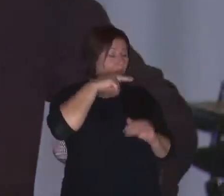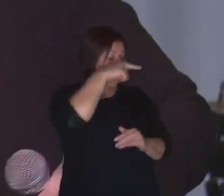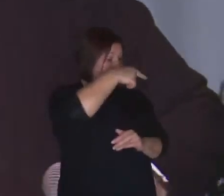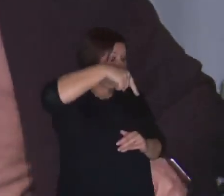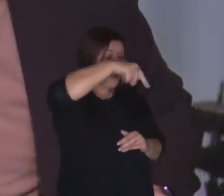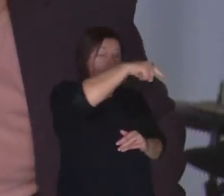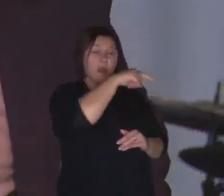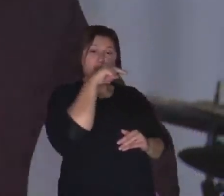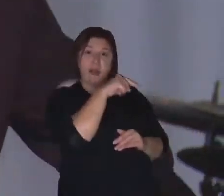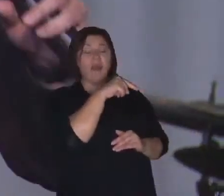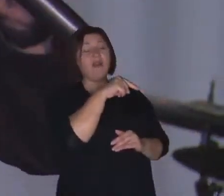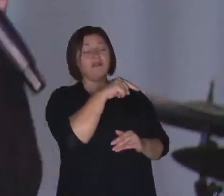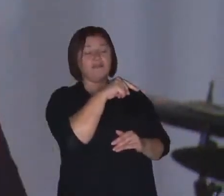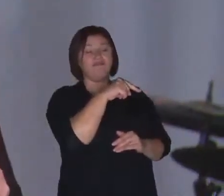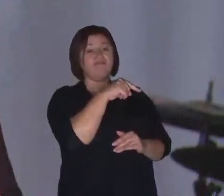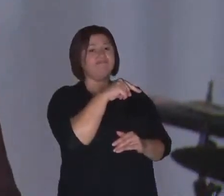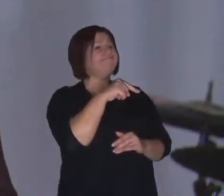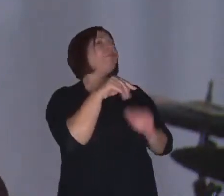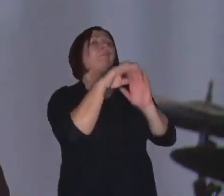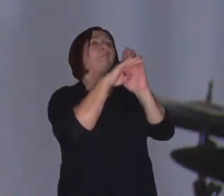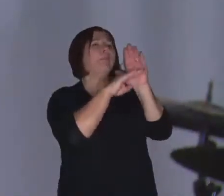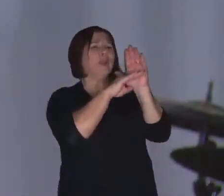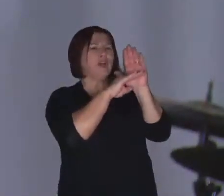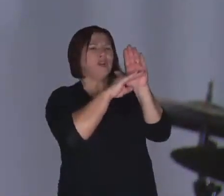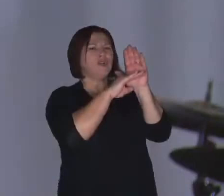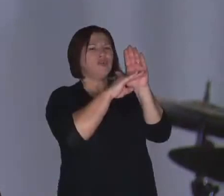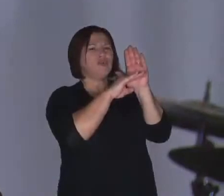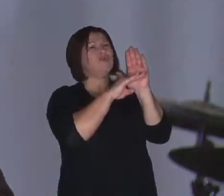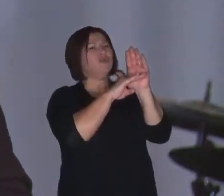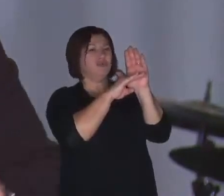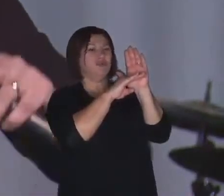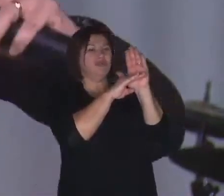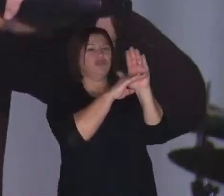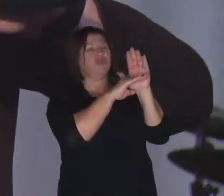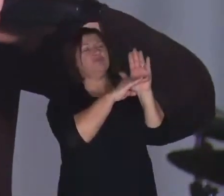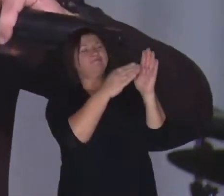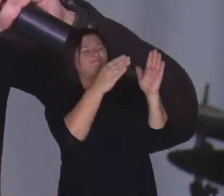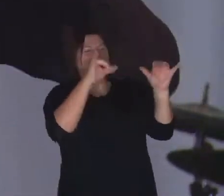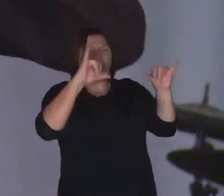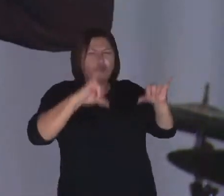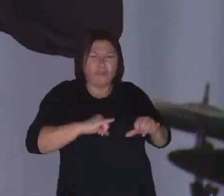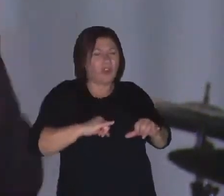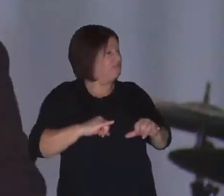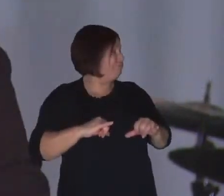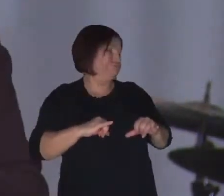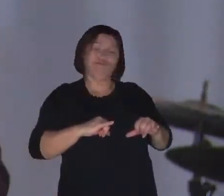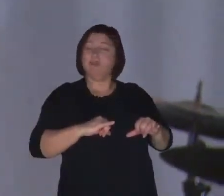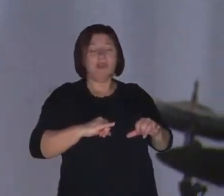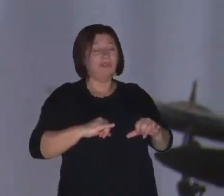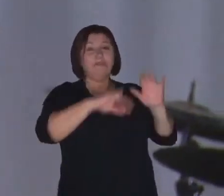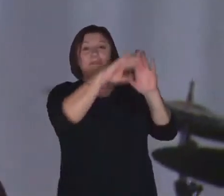Planos de fazê-los prosperar e não de lhes causar dano. Planos de dar-lhes esperança